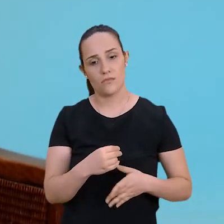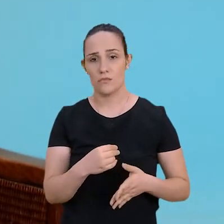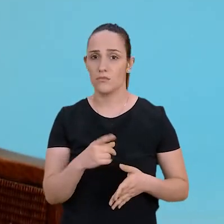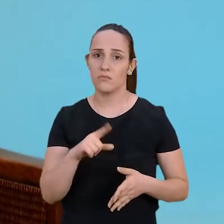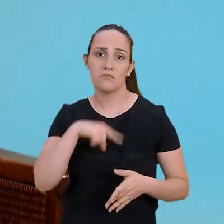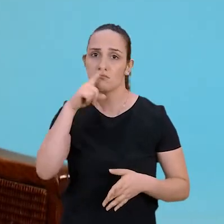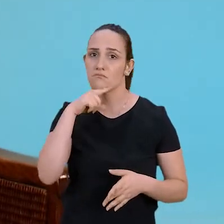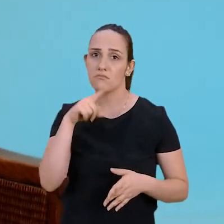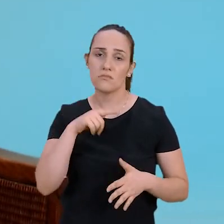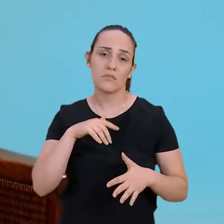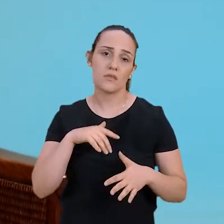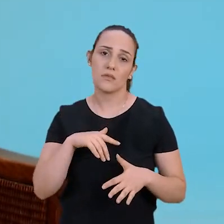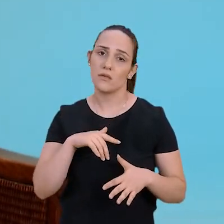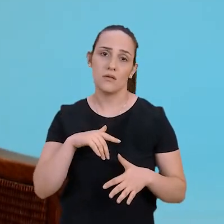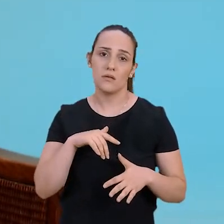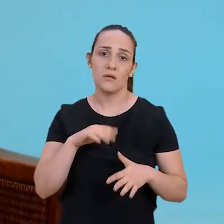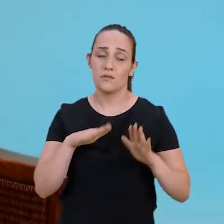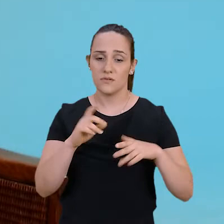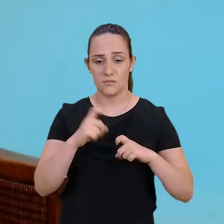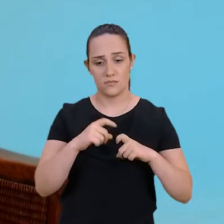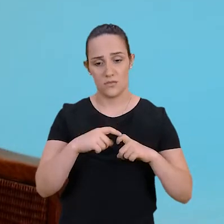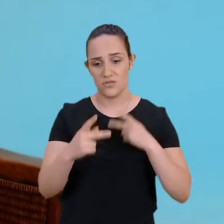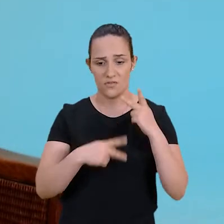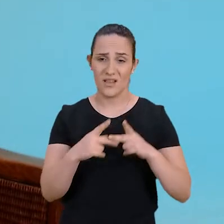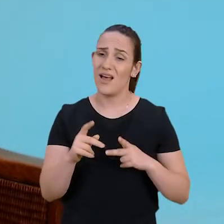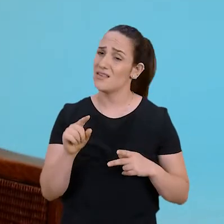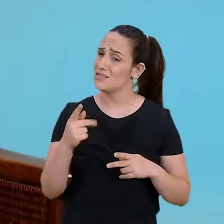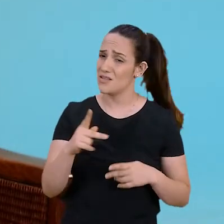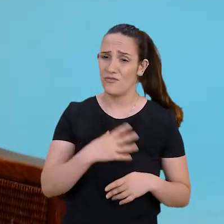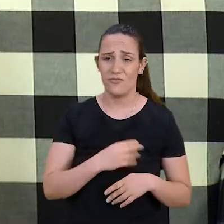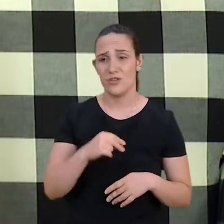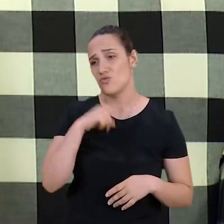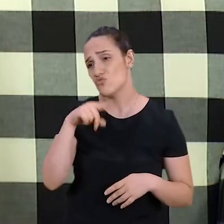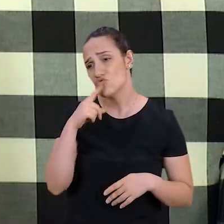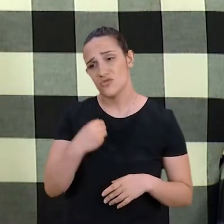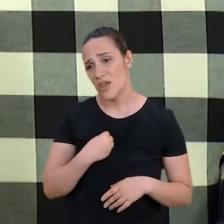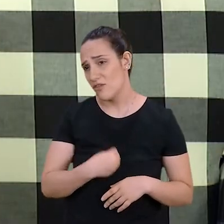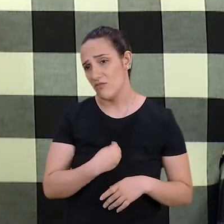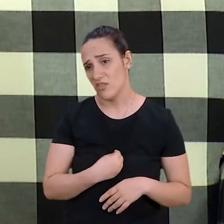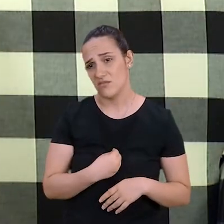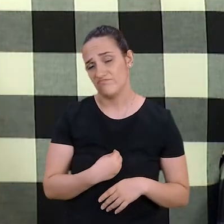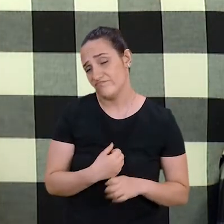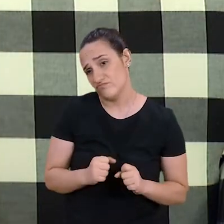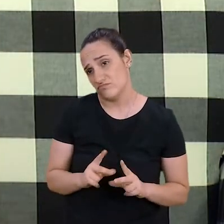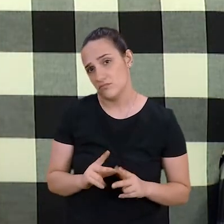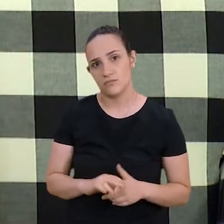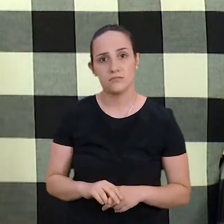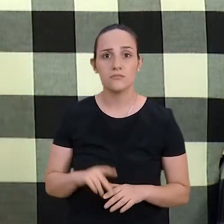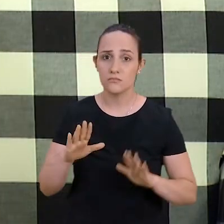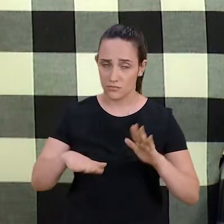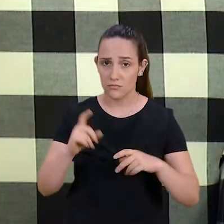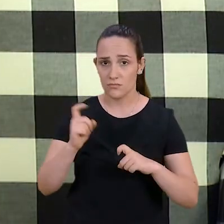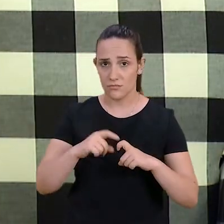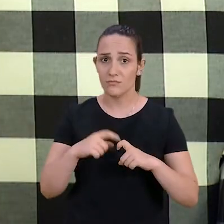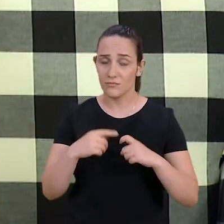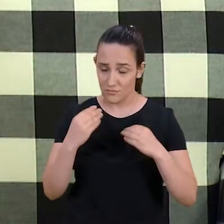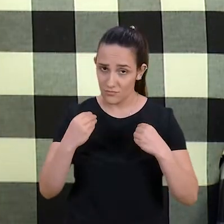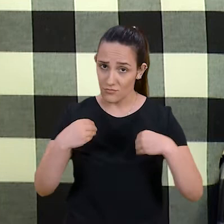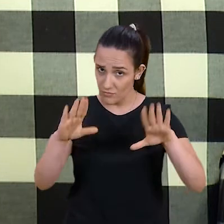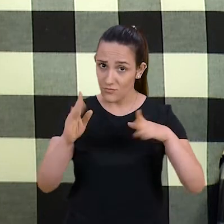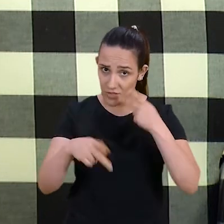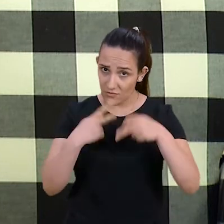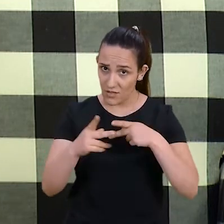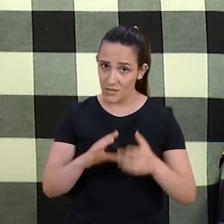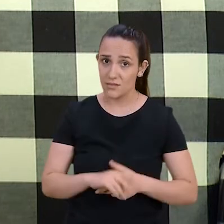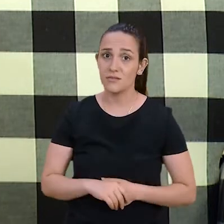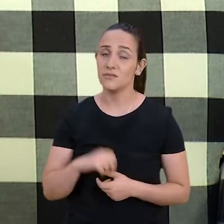faz. Você leva isso na cara. E não pode ser assim. Então tem gente que ainda joga nesse